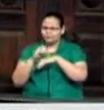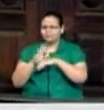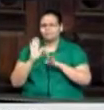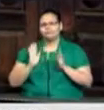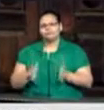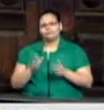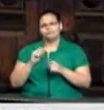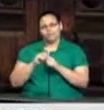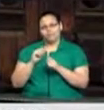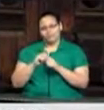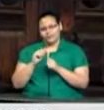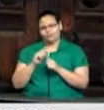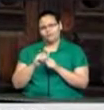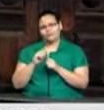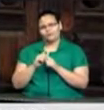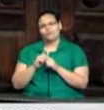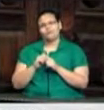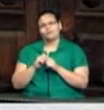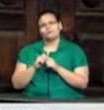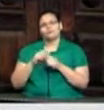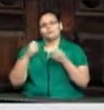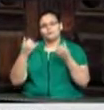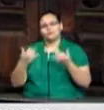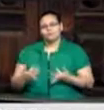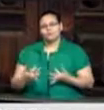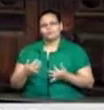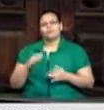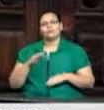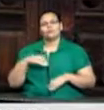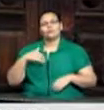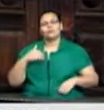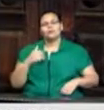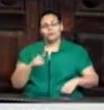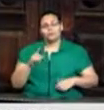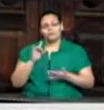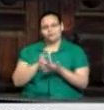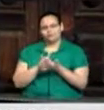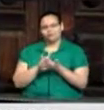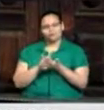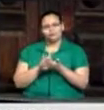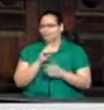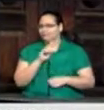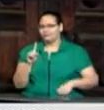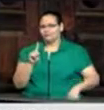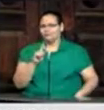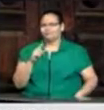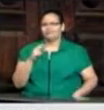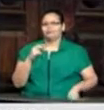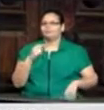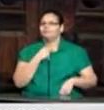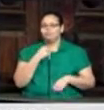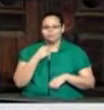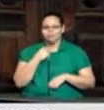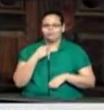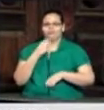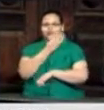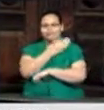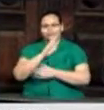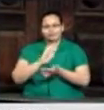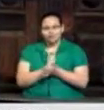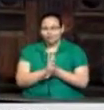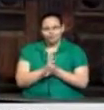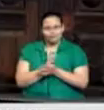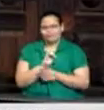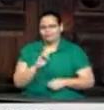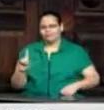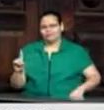feito aqui a consideração mais realista de que não se deve discriminar de maneira